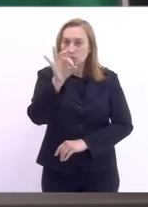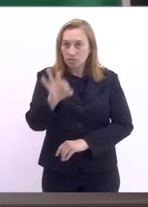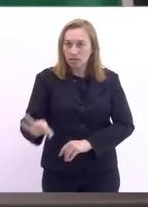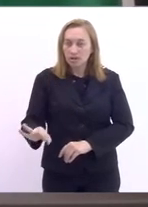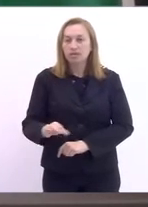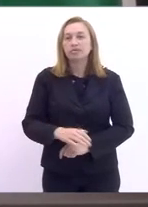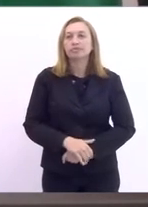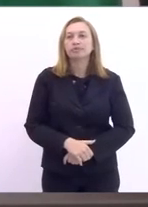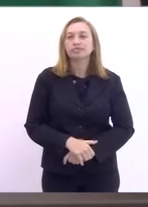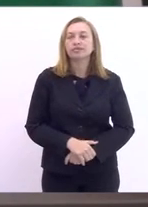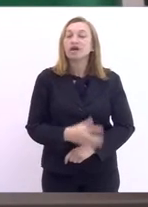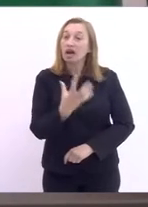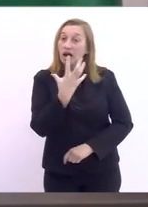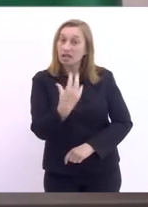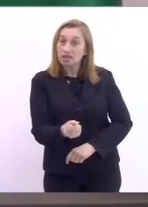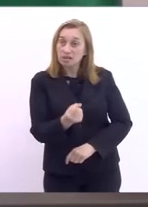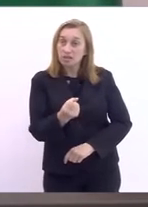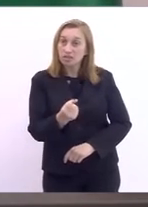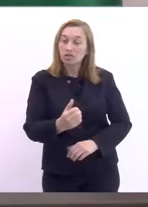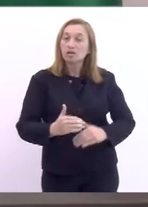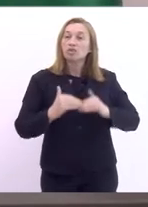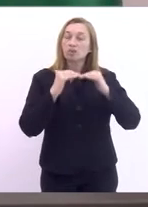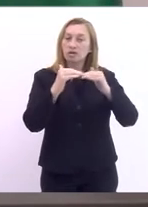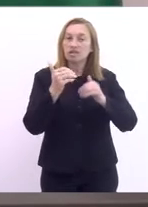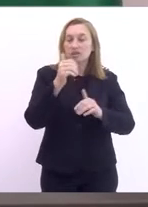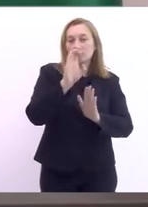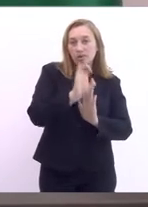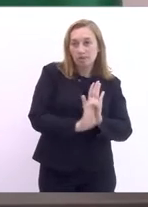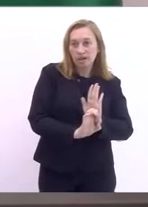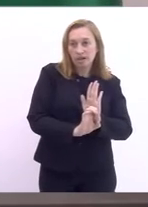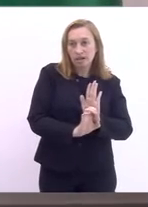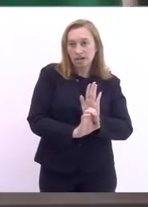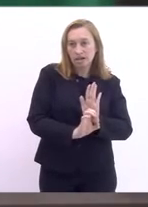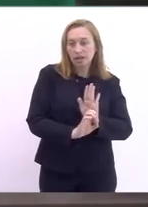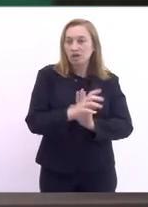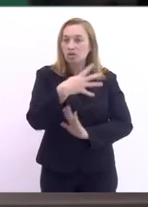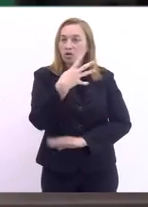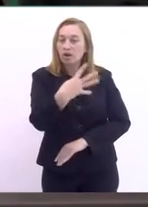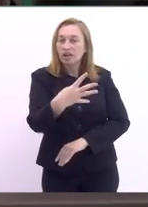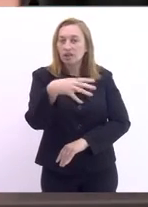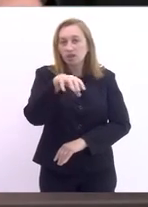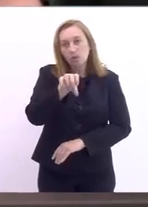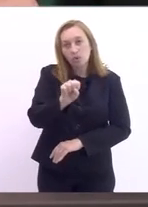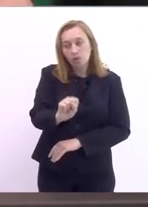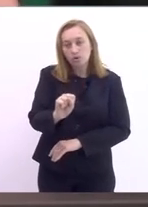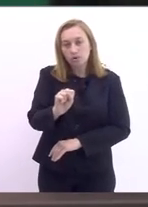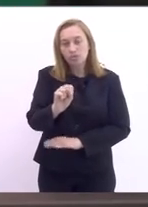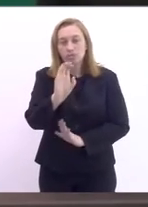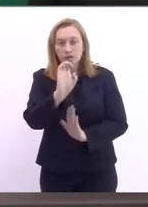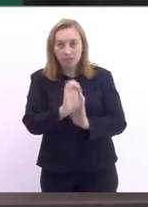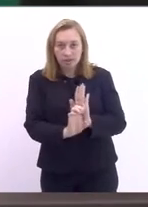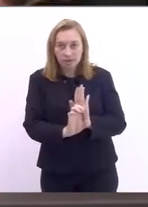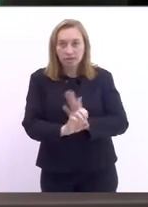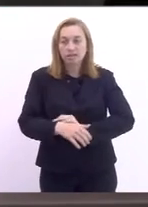85,62%. Foi favorável com subemendas a 48